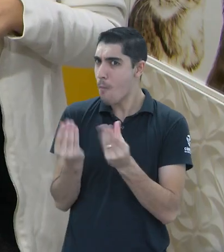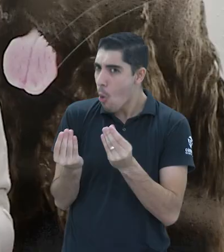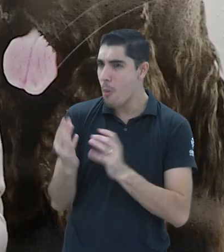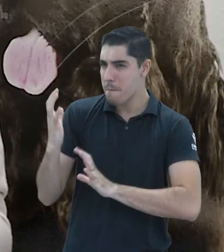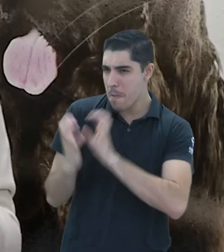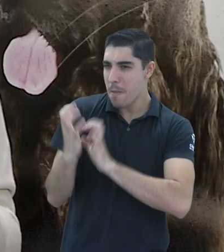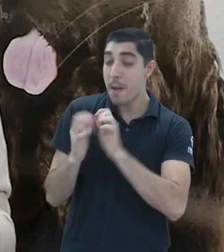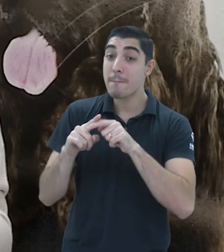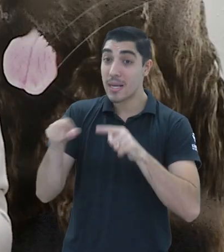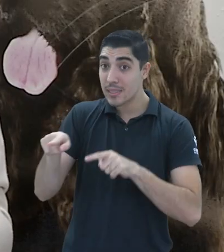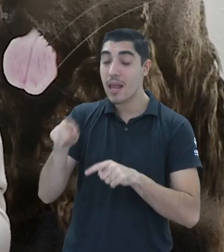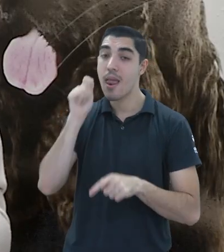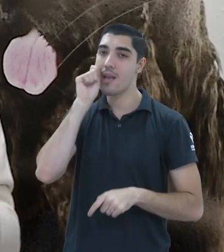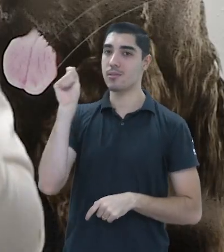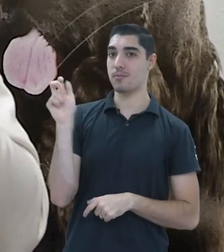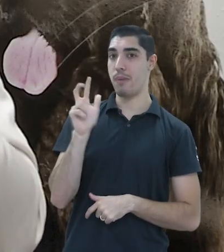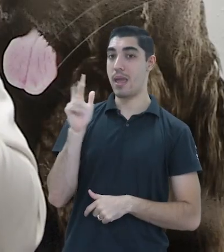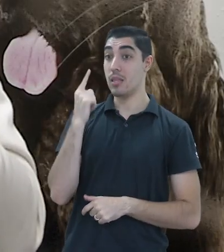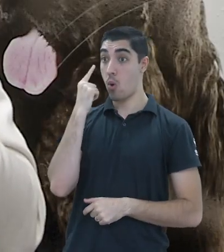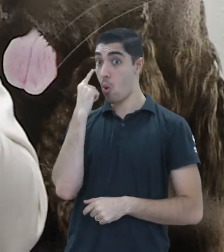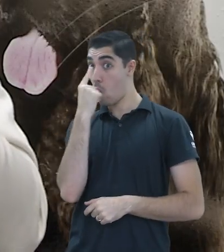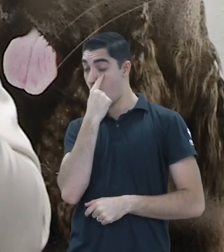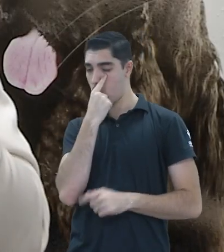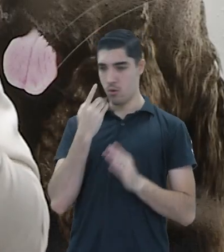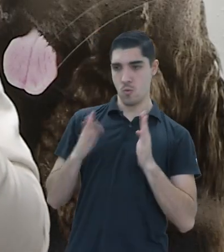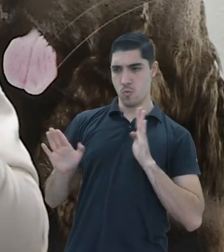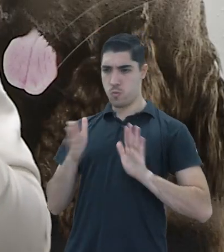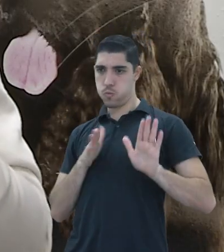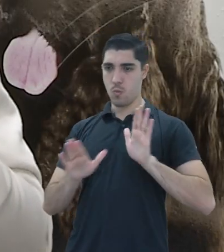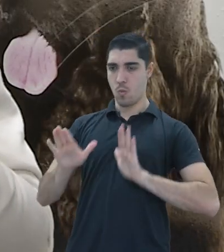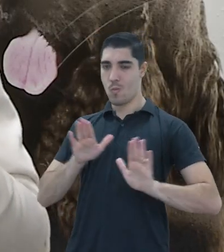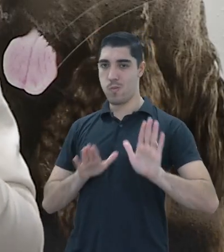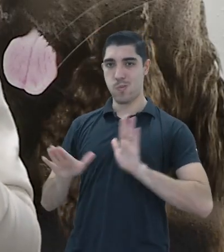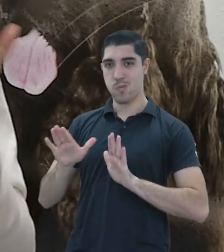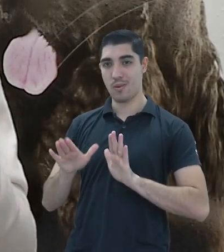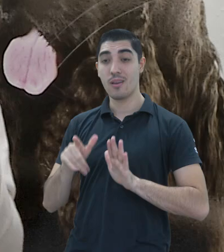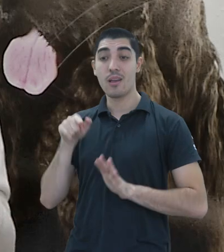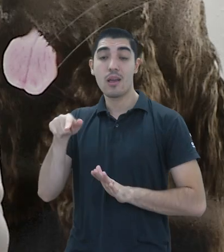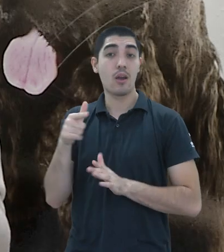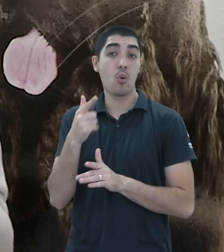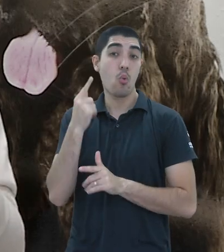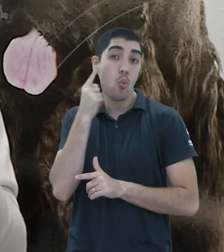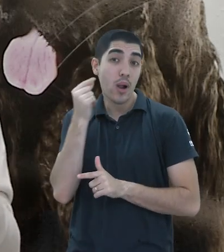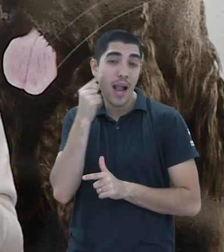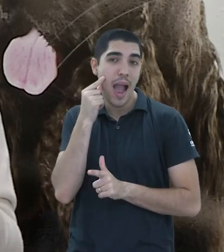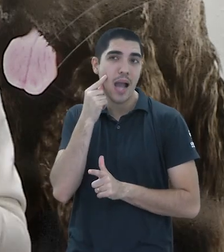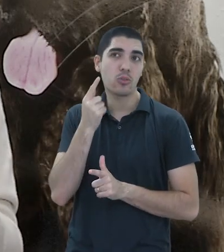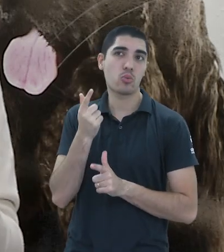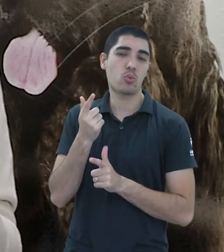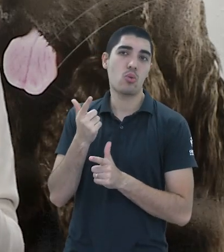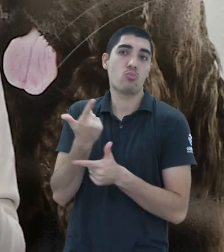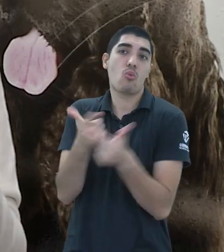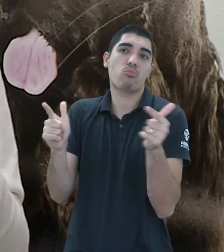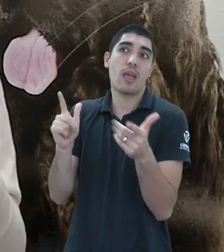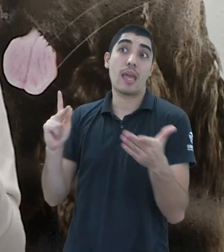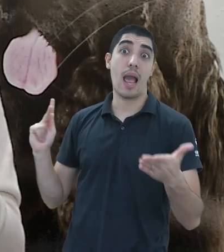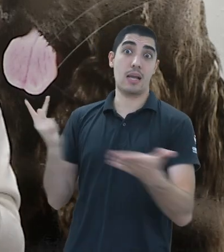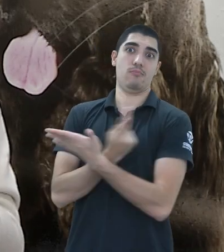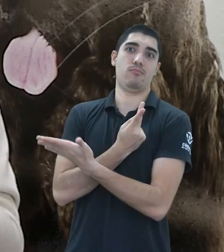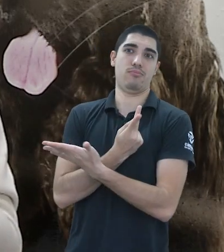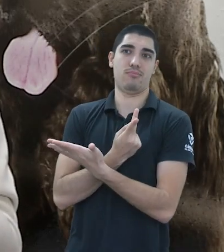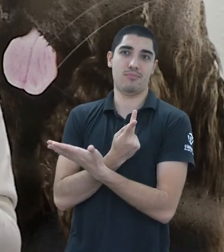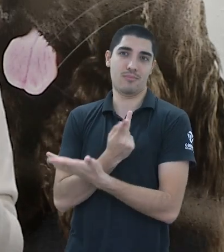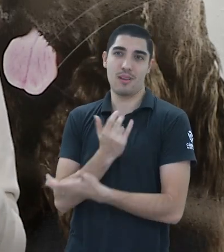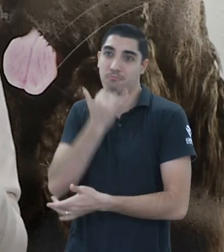espertos, então eles não deixam, sabe, eles se protegem muito Sim. com a parte ocular. Então, eu não tenho tantos acidentes oculares